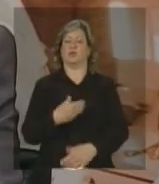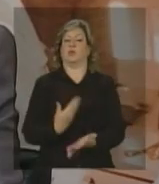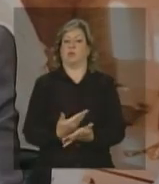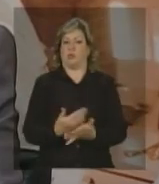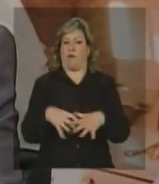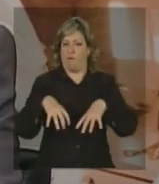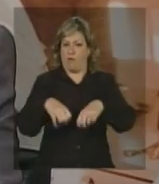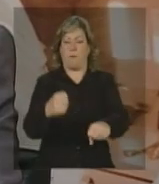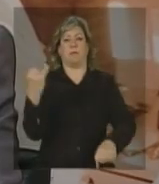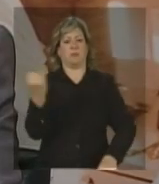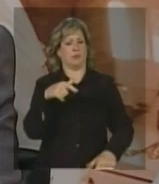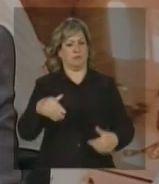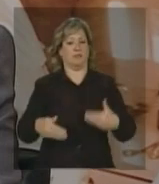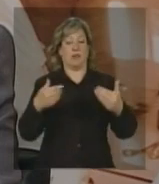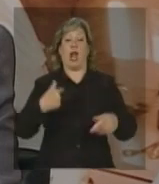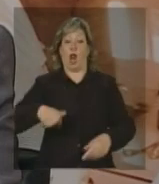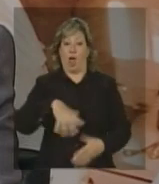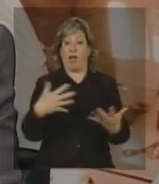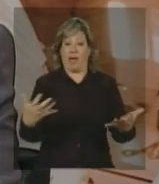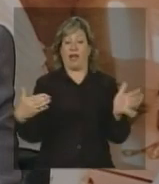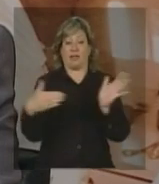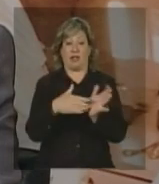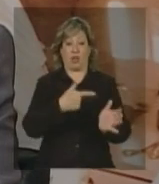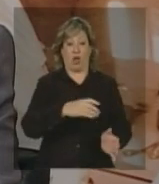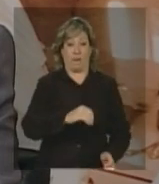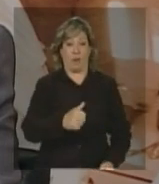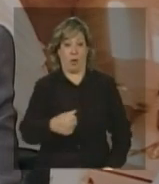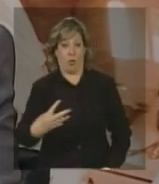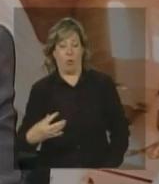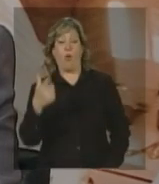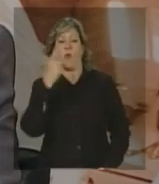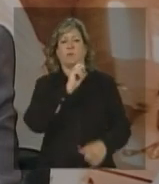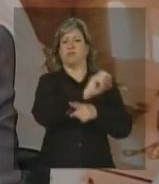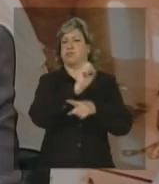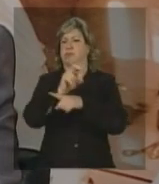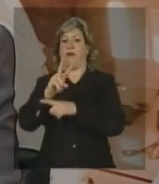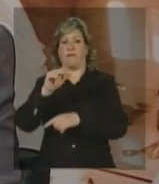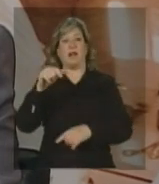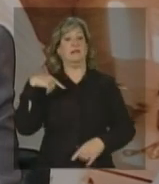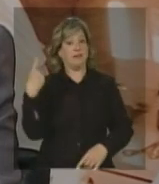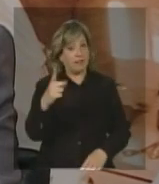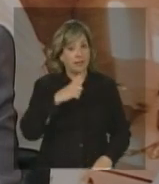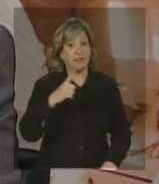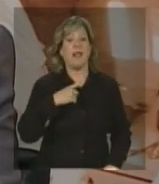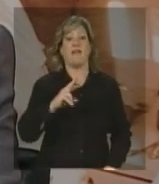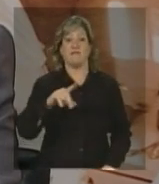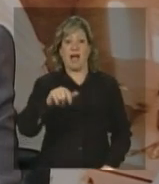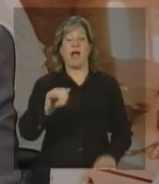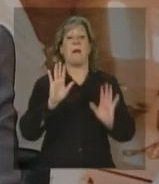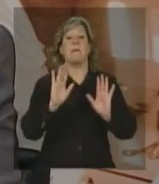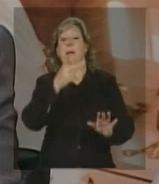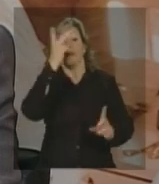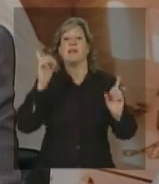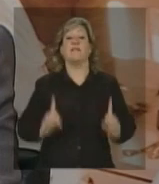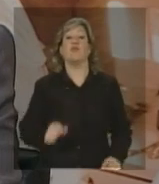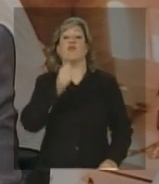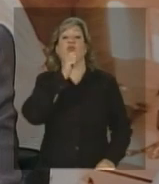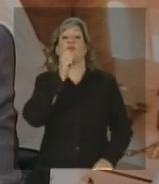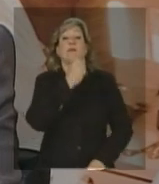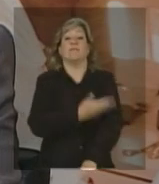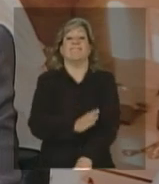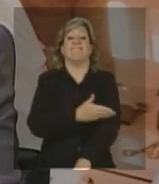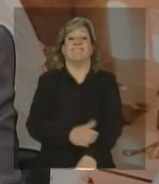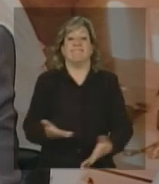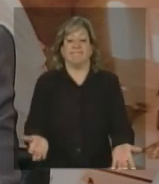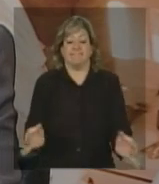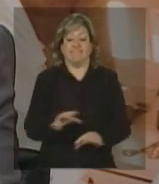Nós pretendemos, até 2014, ocuparmos as vagas que hoje existem disponíveis no mercado de trabalho conta da lei de cotas. Porque,